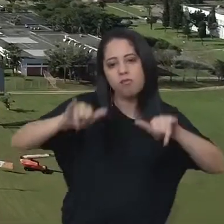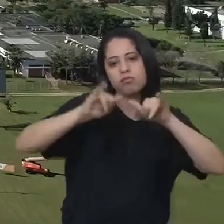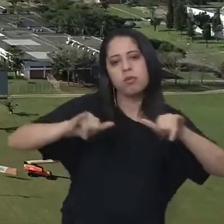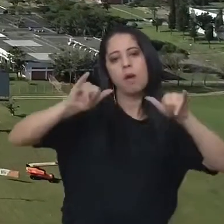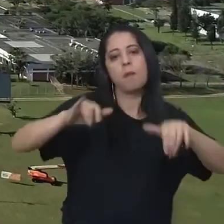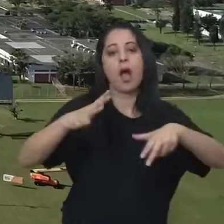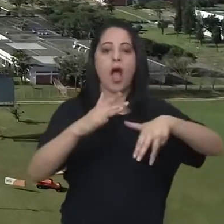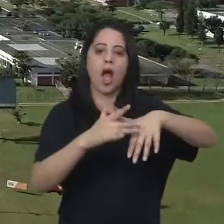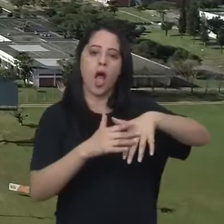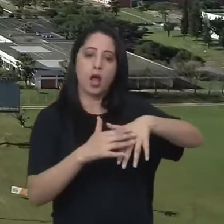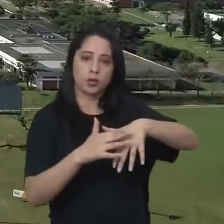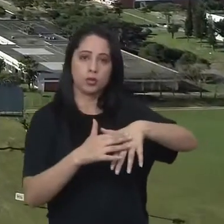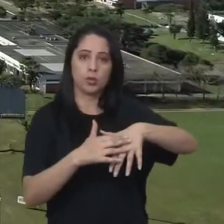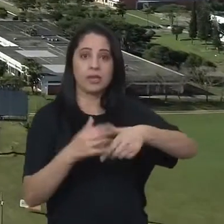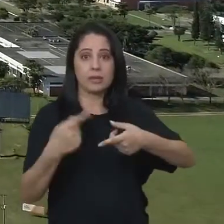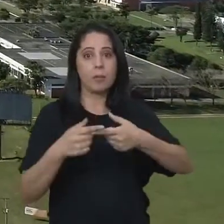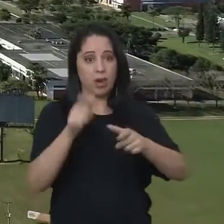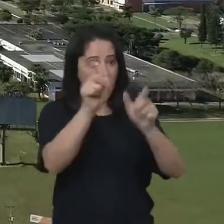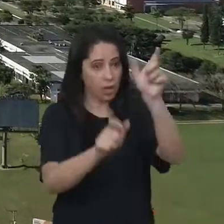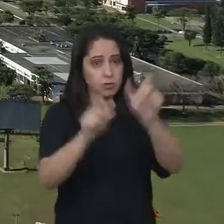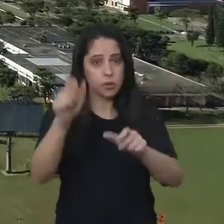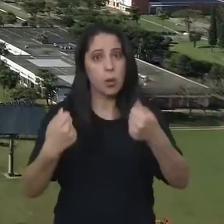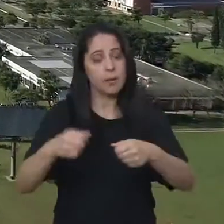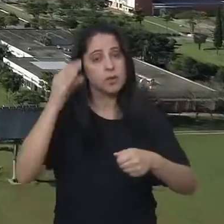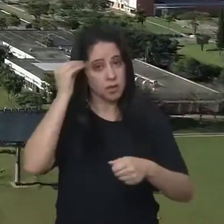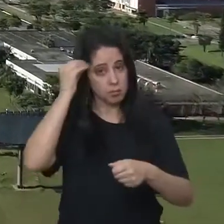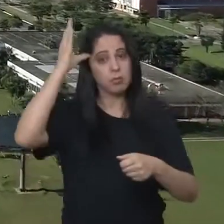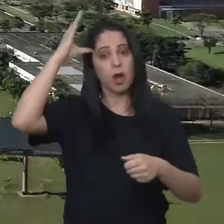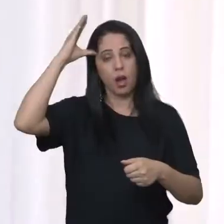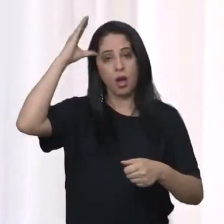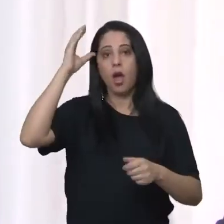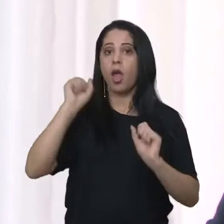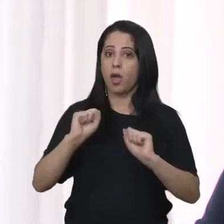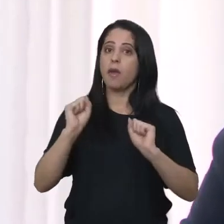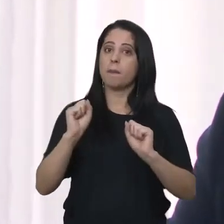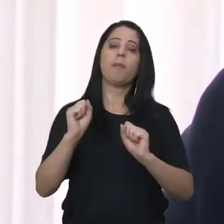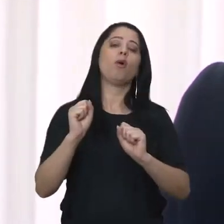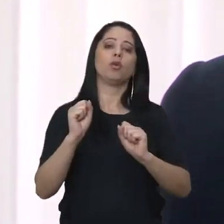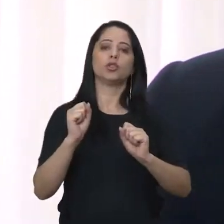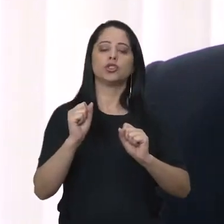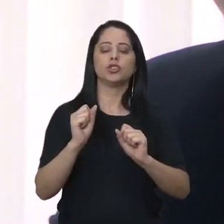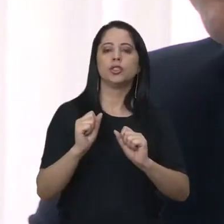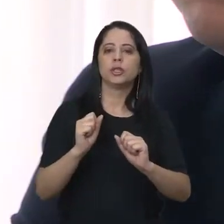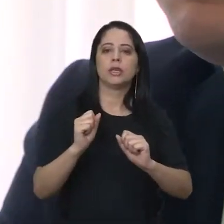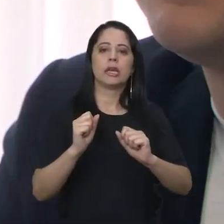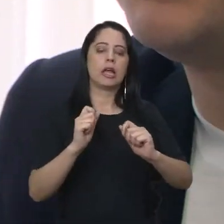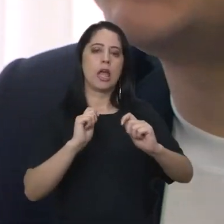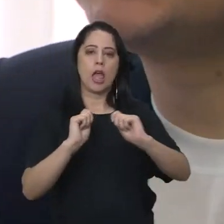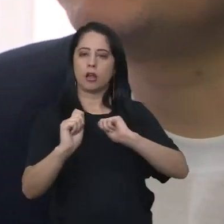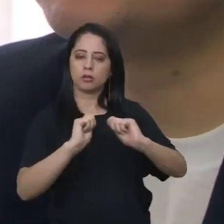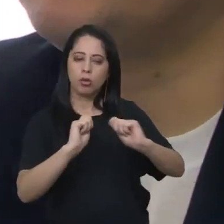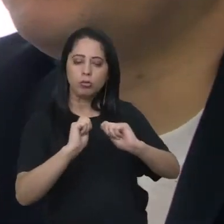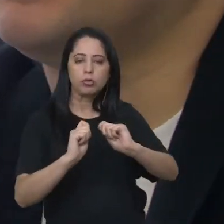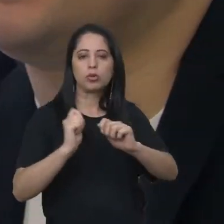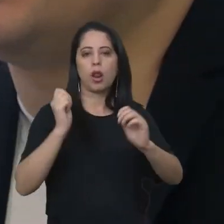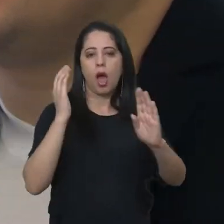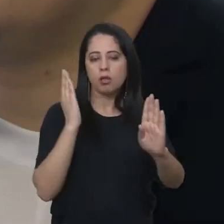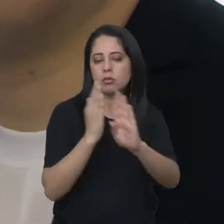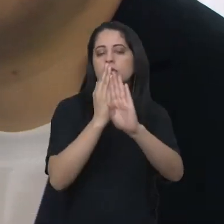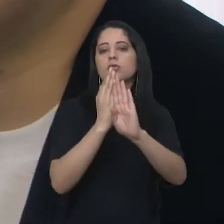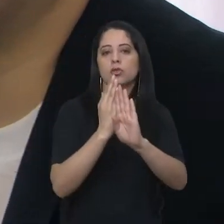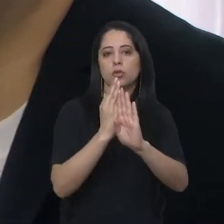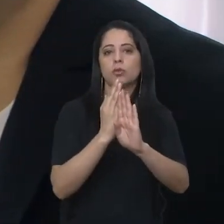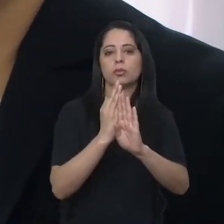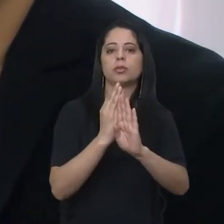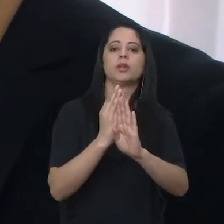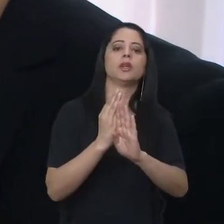da Narcolepsia, para que mais pessoas saibam que essa doença existe e que é possível criar uma rotina para que, junto com um acompanhamento